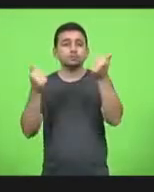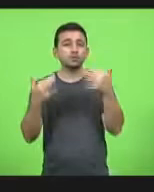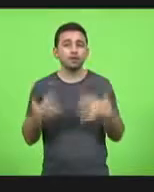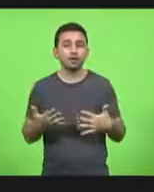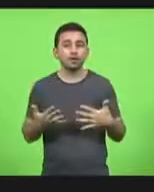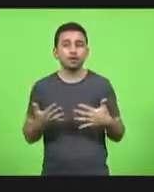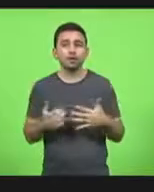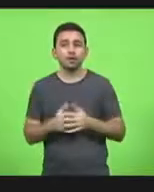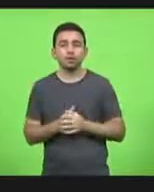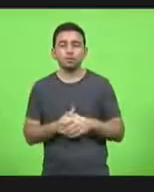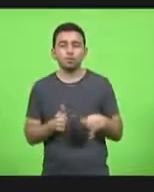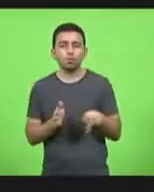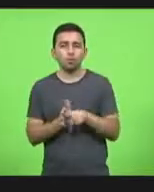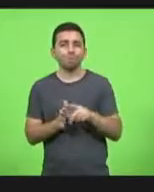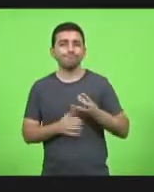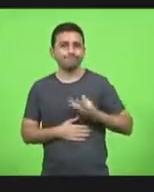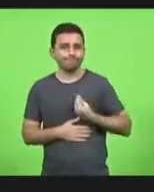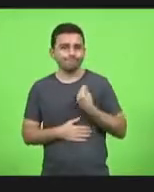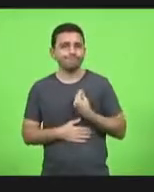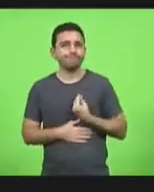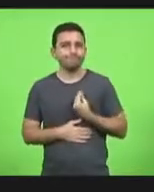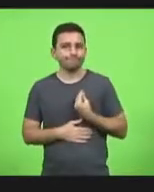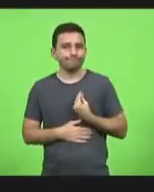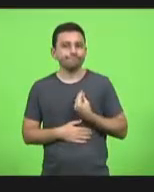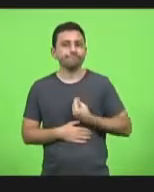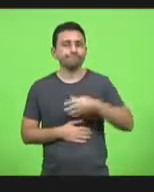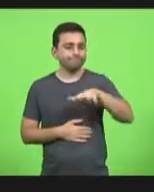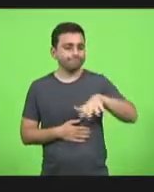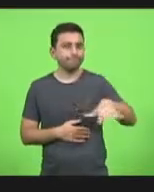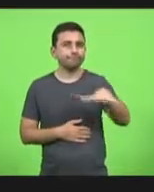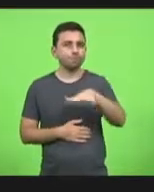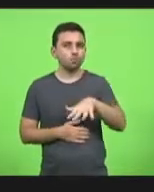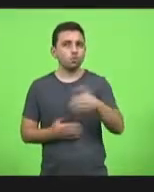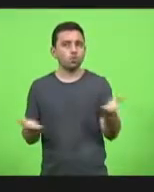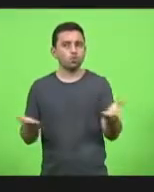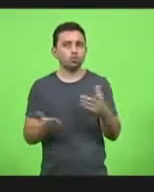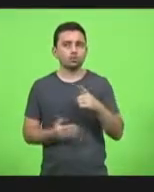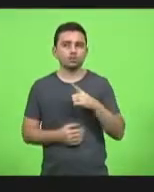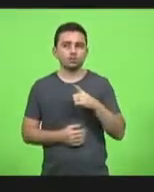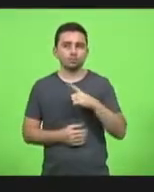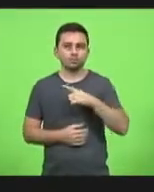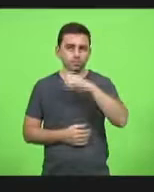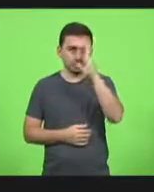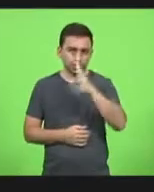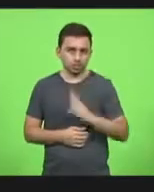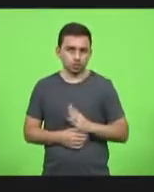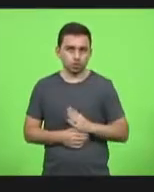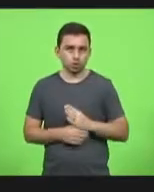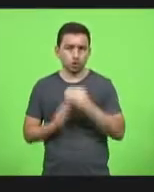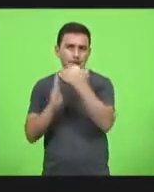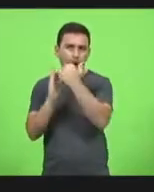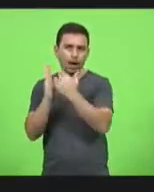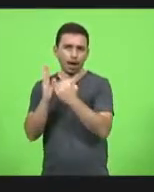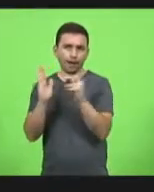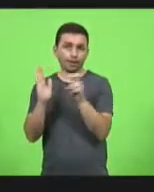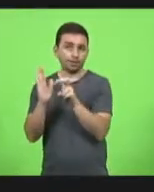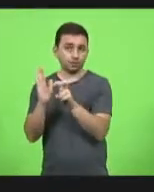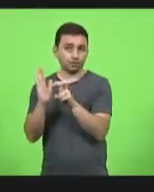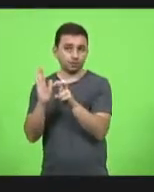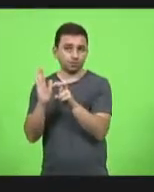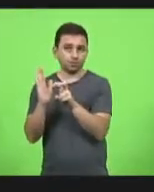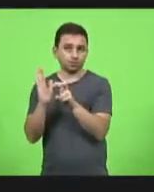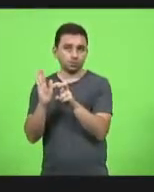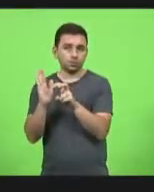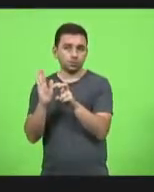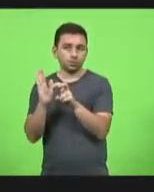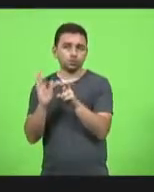nosso boletim da vida. Tá? Nós temos hoje, o Brasil hoje ocupa a 5ª posição